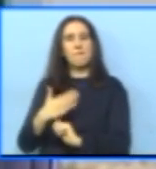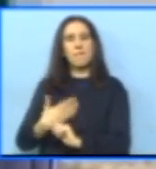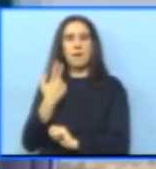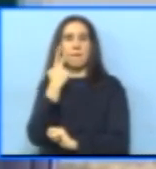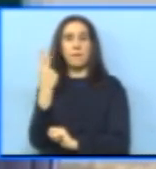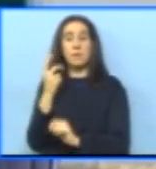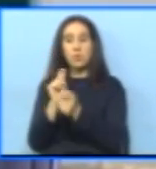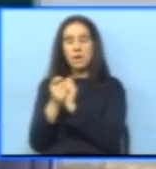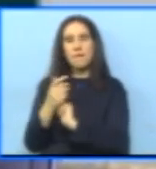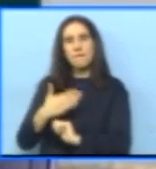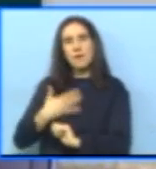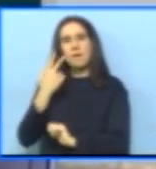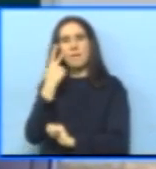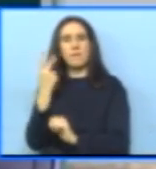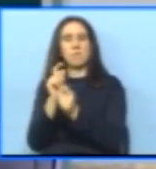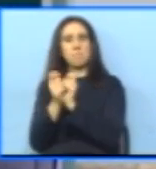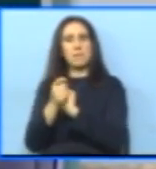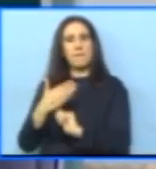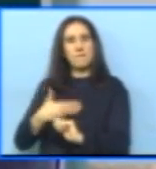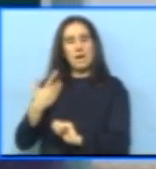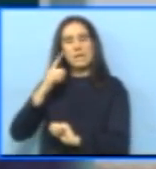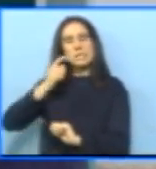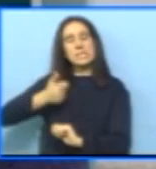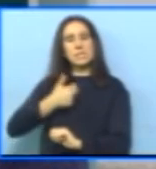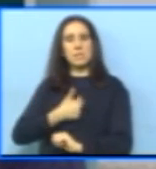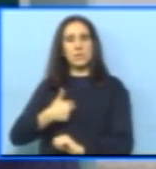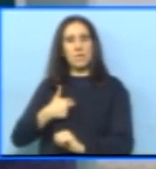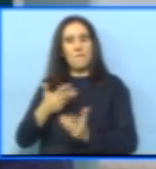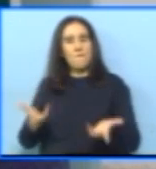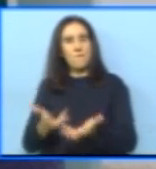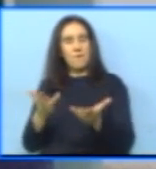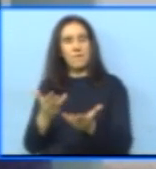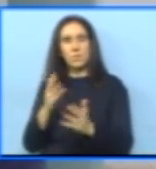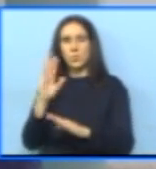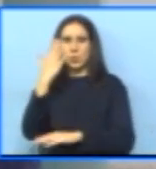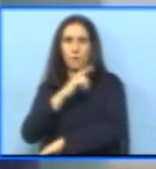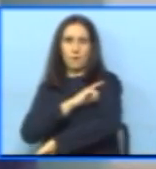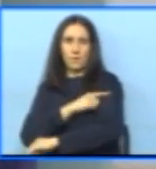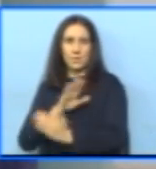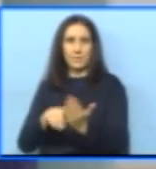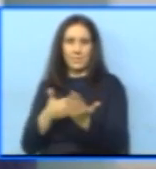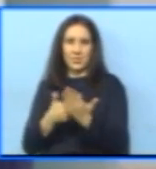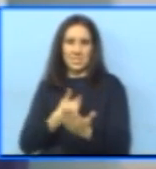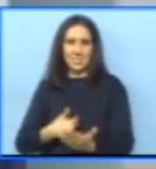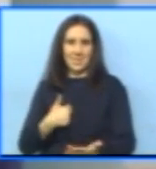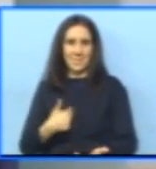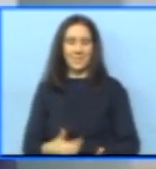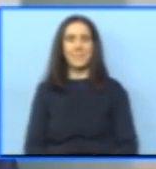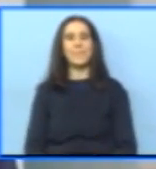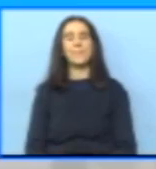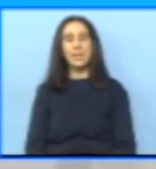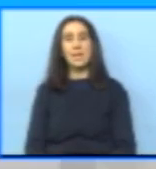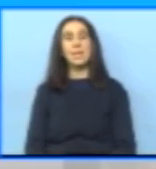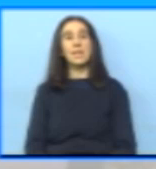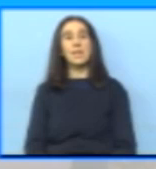transformação da vida, uma vida transformada, esse é que é o verdadeiro argumento cristão, a verdadeira força da proposta cristã. Um texto da segunda